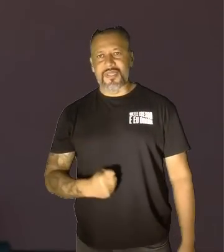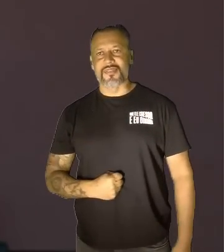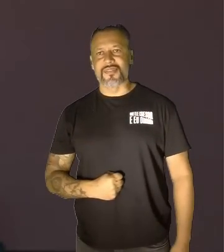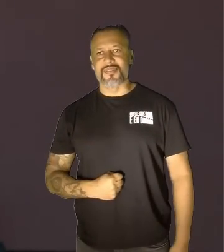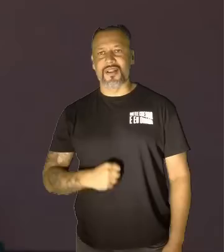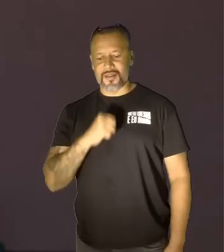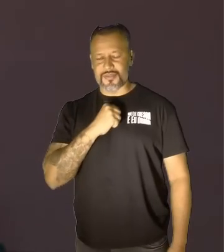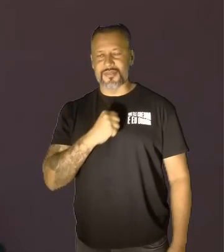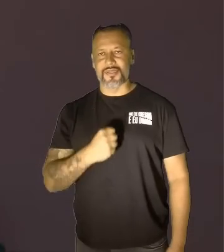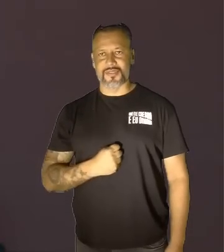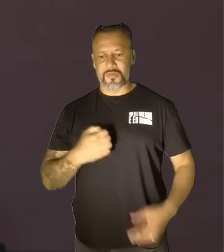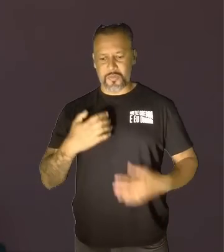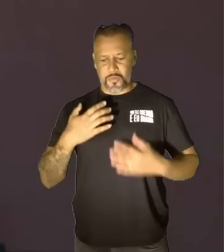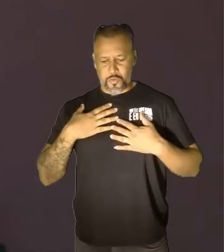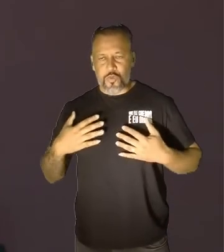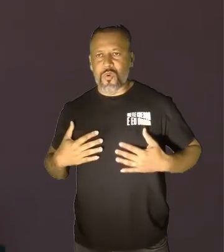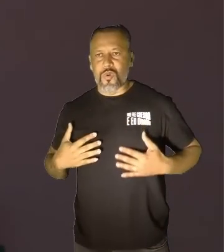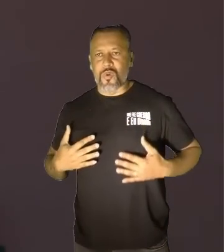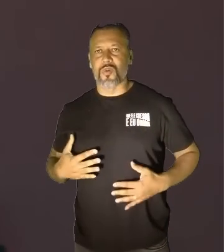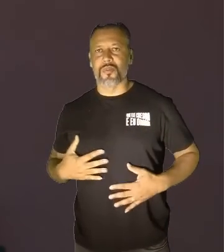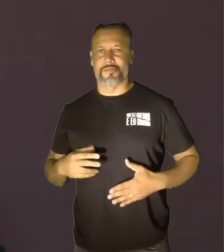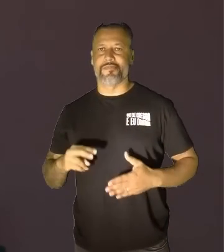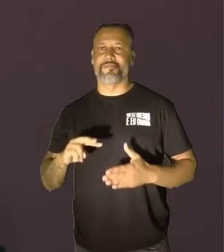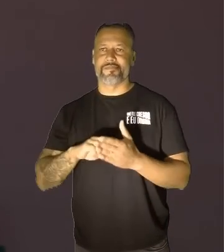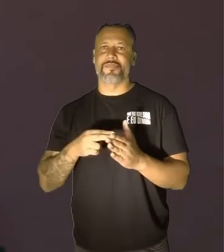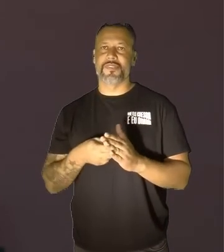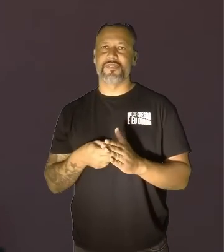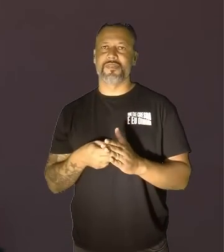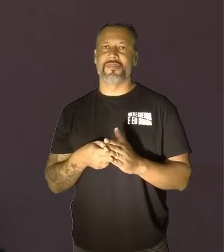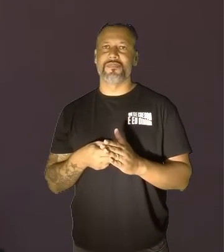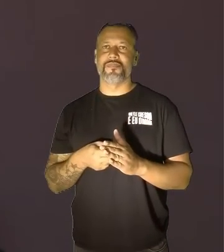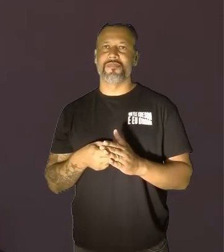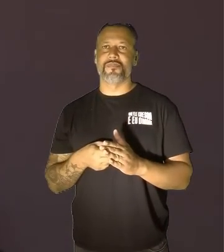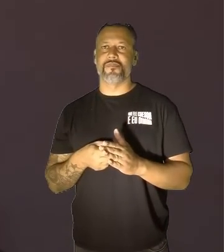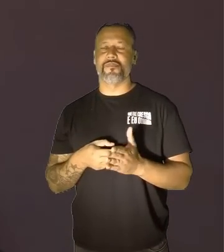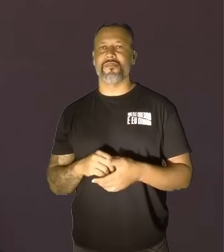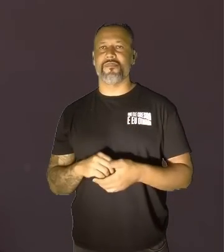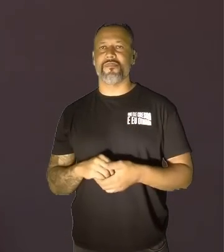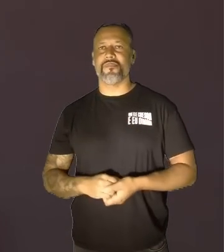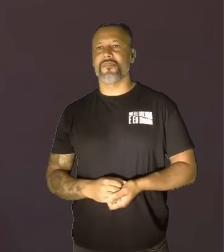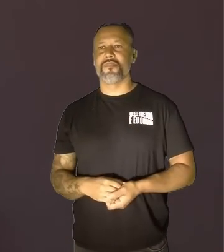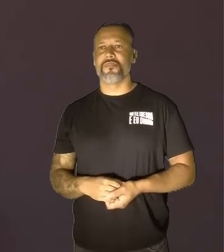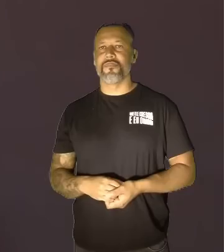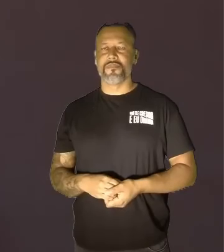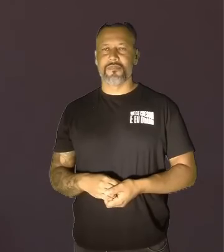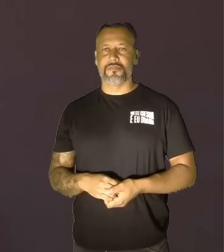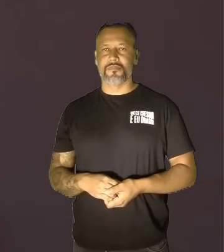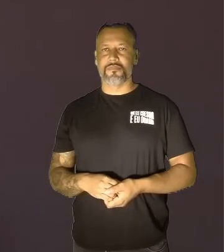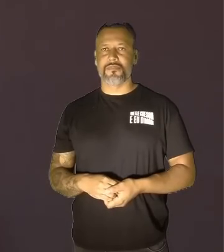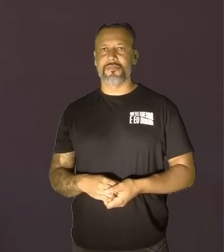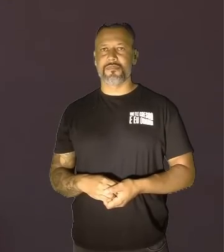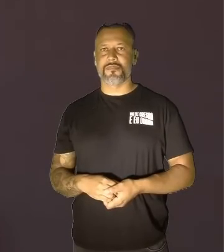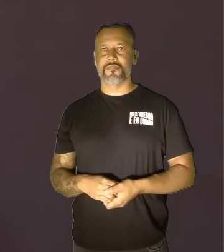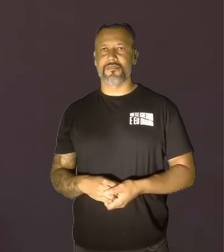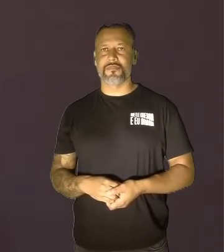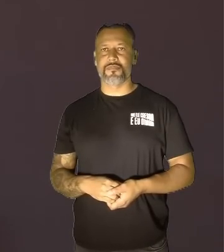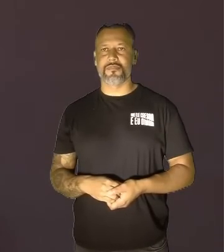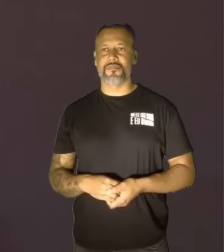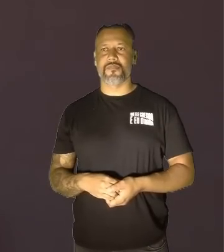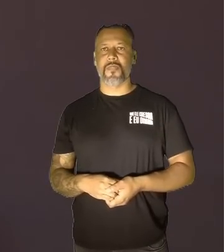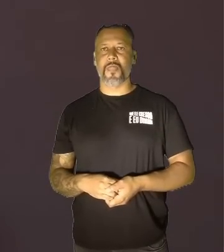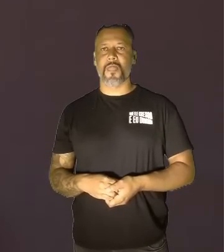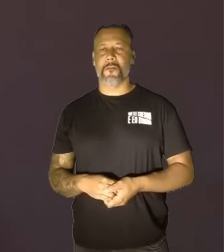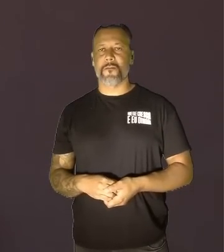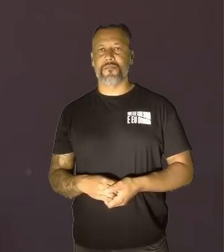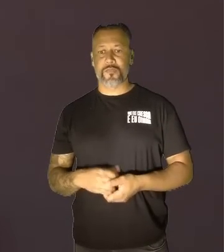Uma roupa de sacerdote para o seu filho. Veja, não é uma roupa legítima, não é uma roupa